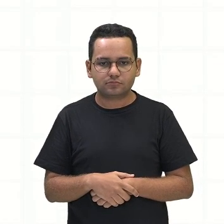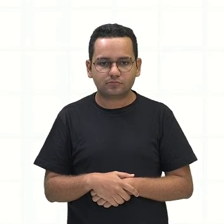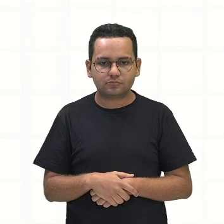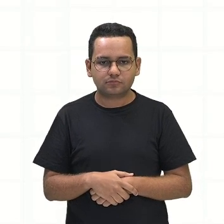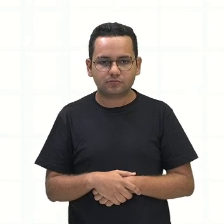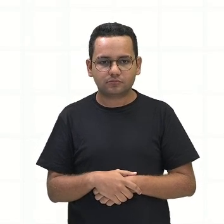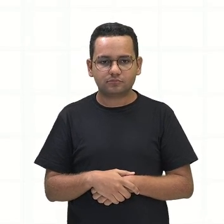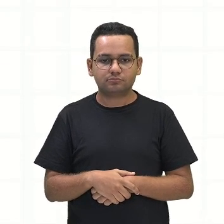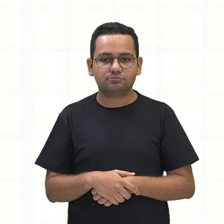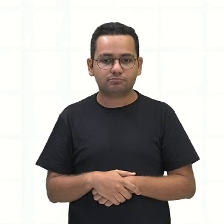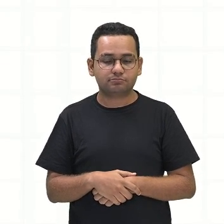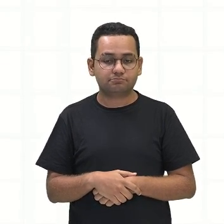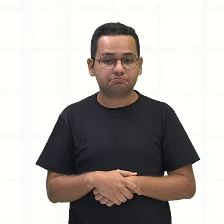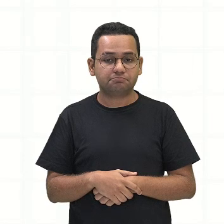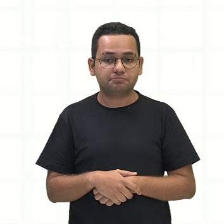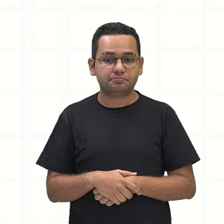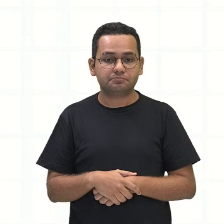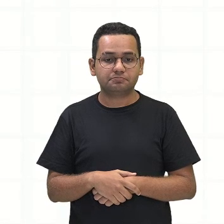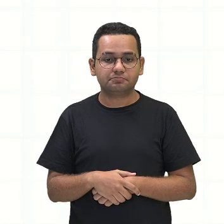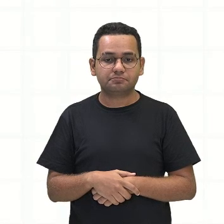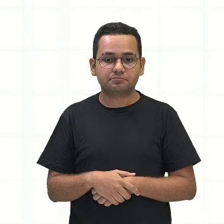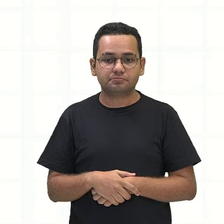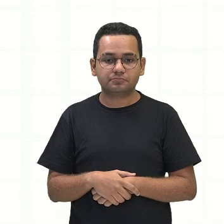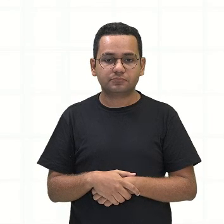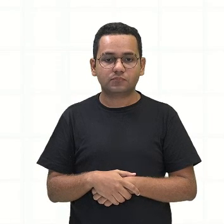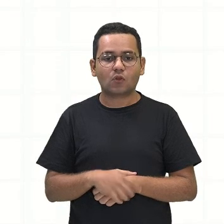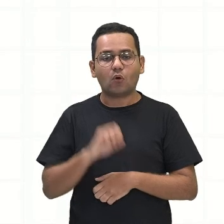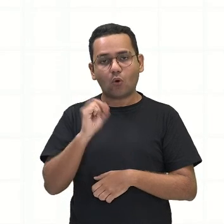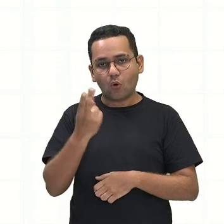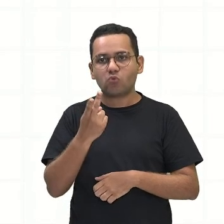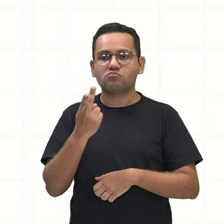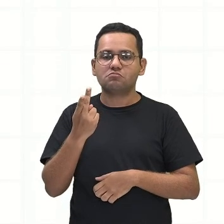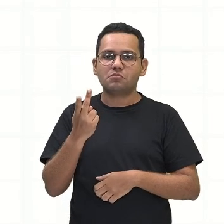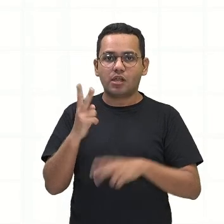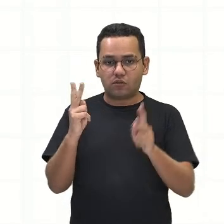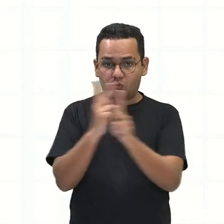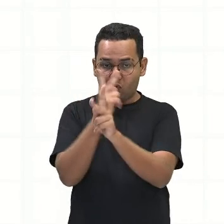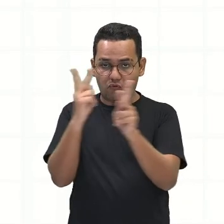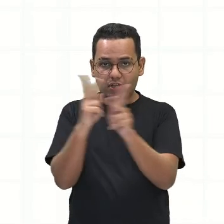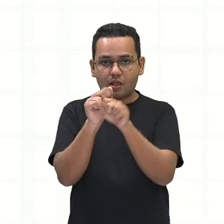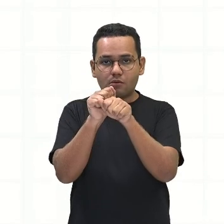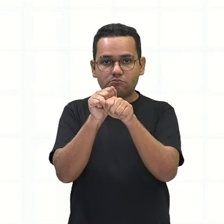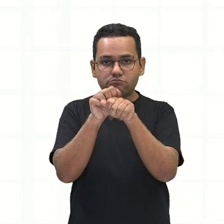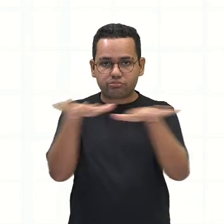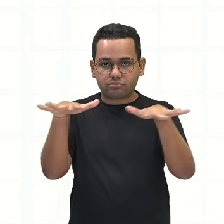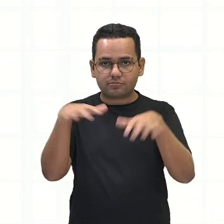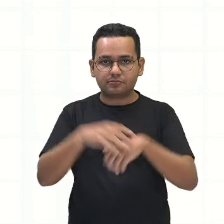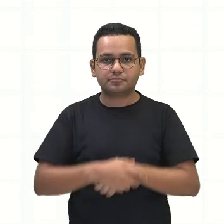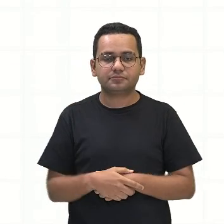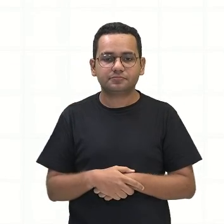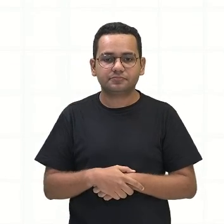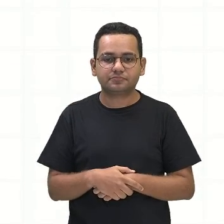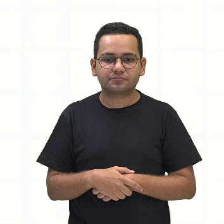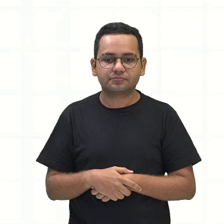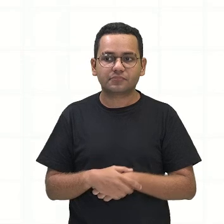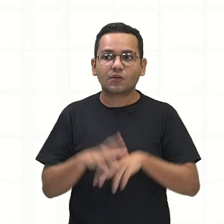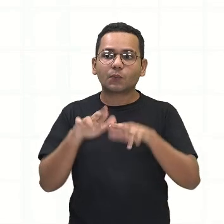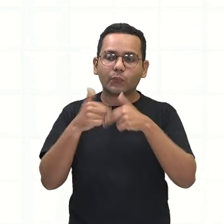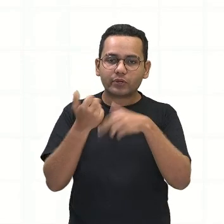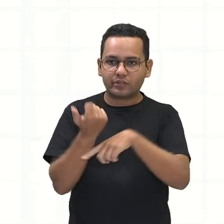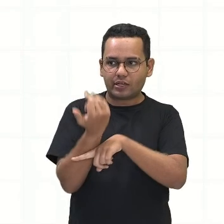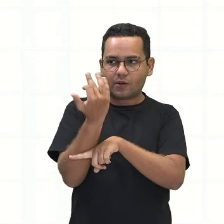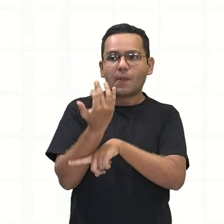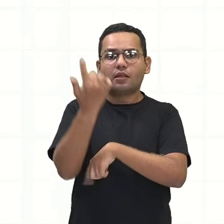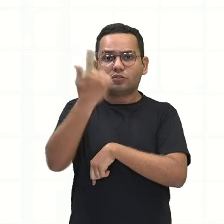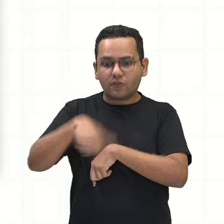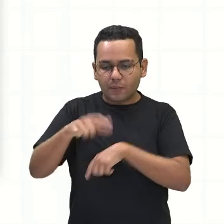dispersadas, essa é a palavra, dispersadas pelo vento, tá bom? Então é assim que essas plantas, elas conquistam novos territórios.